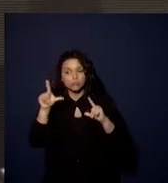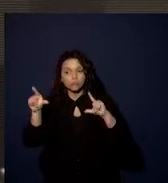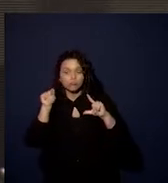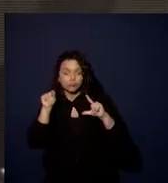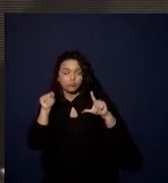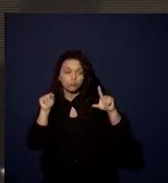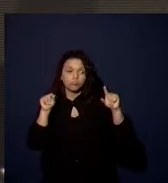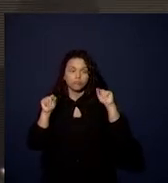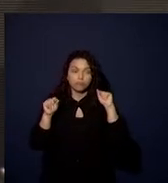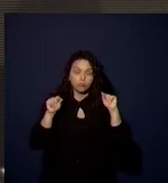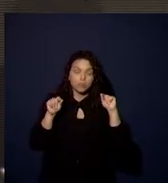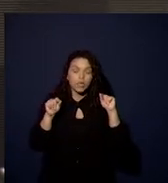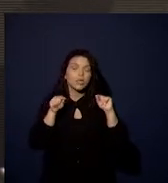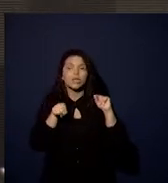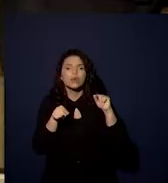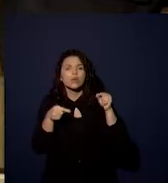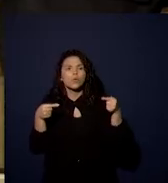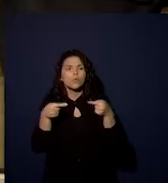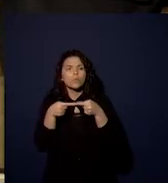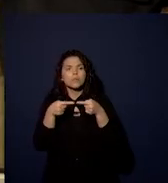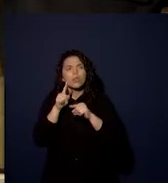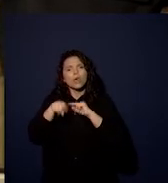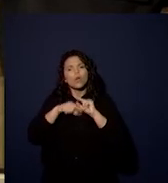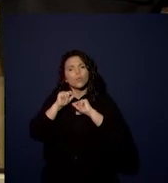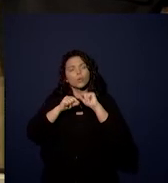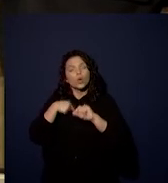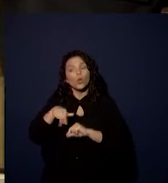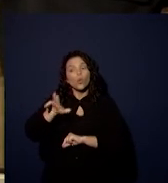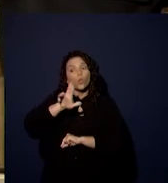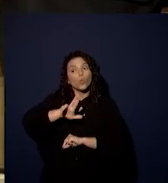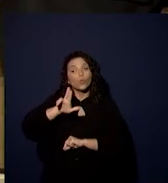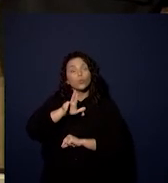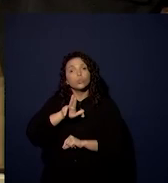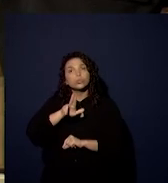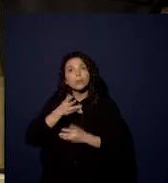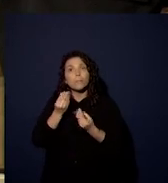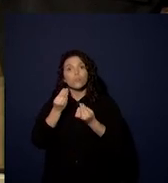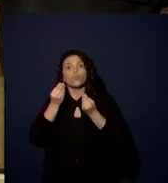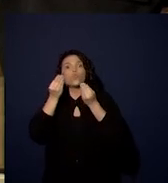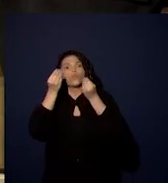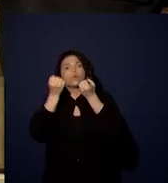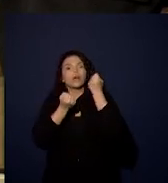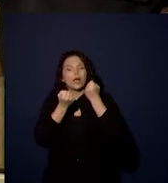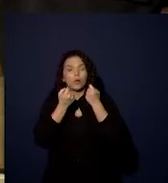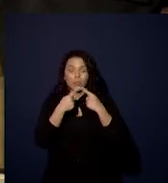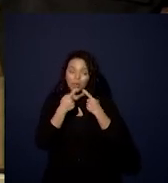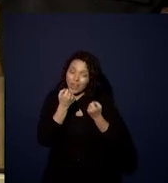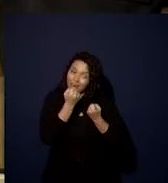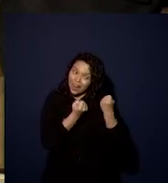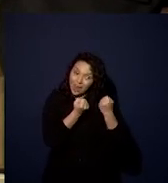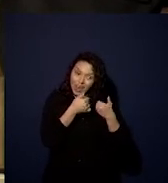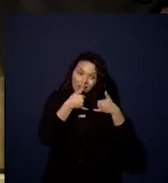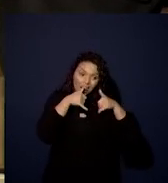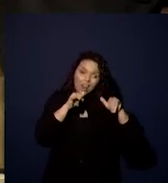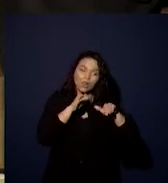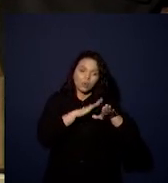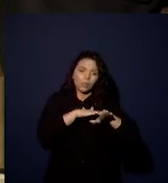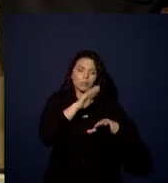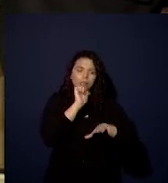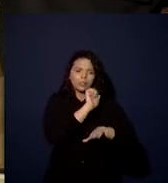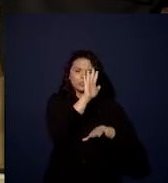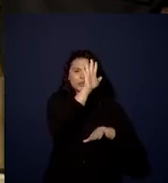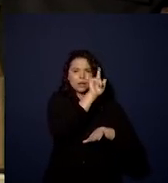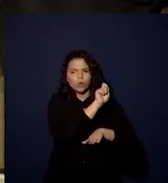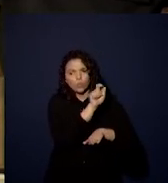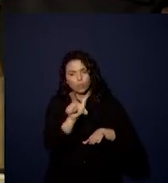tem muito a ver com a intensidade de uso daquele automóvel porque o automóvel em ser muito mais caro então isso é um primeiro ponto e